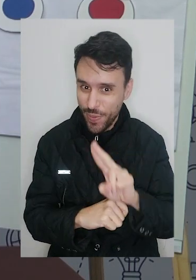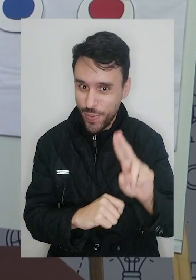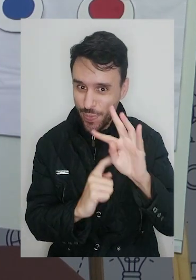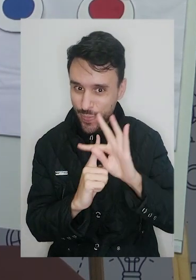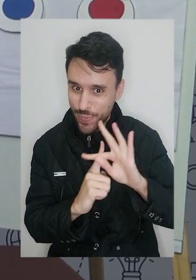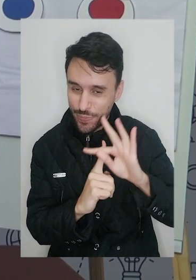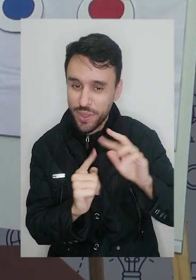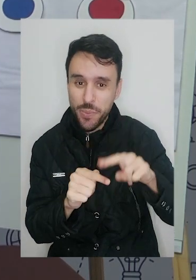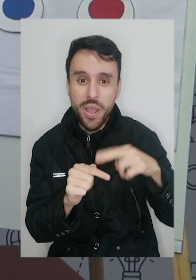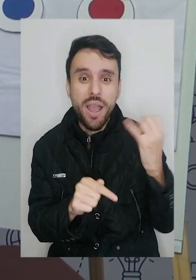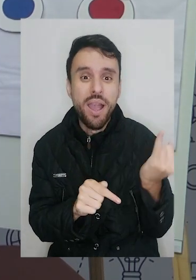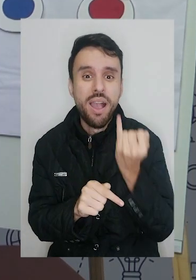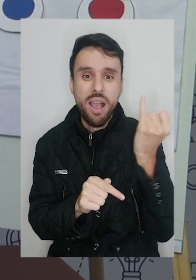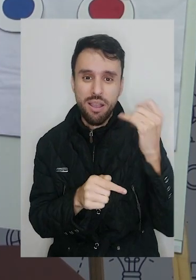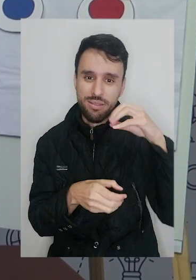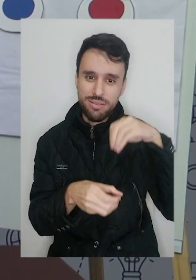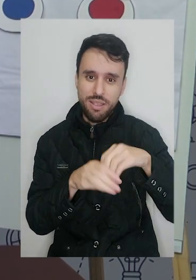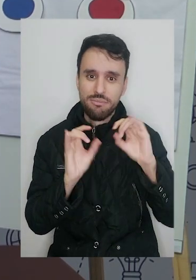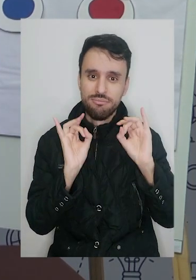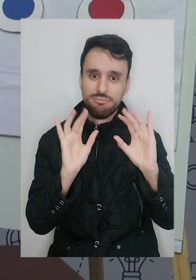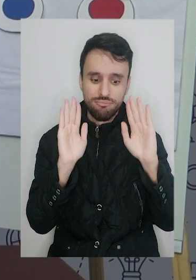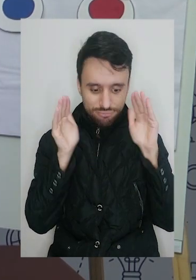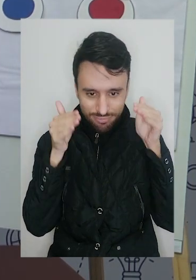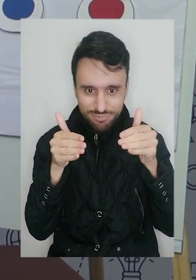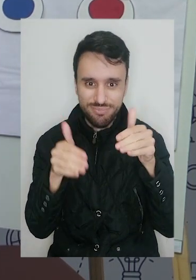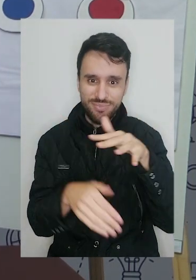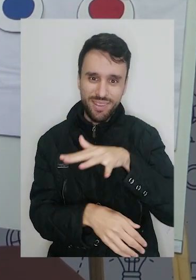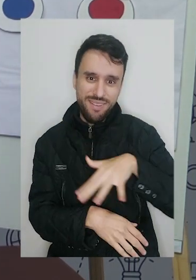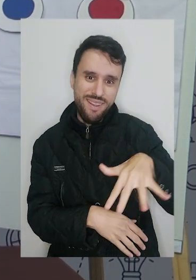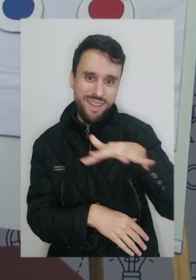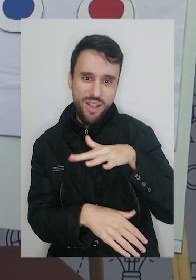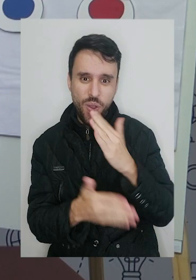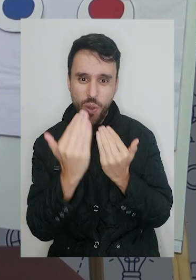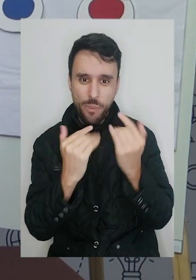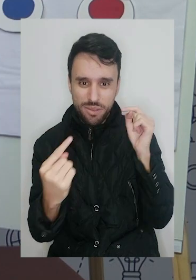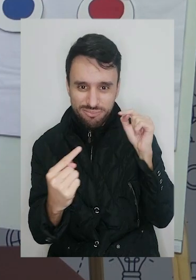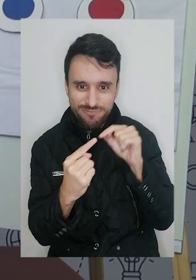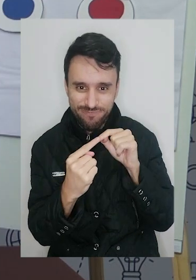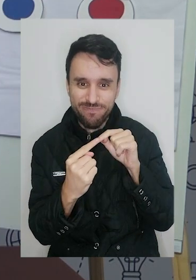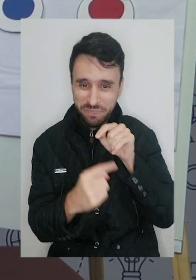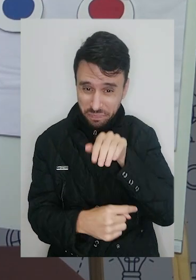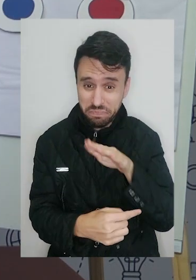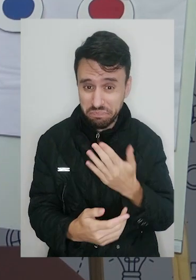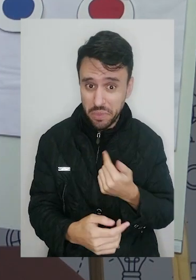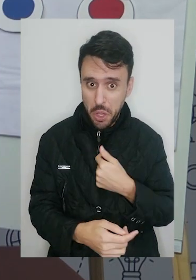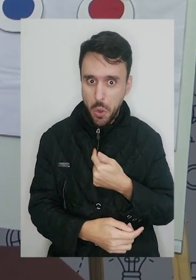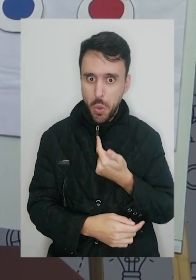termômetro. Então, existe um termômetro específico para culinária.